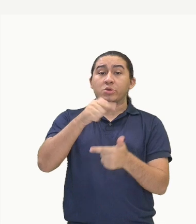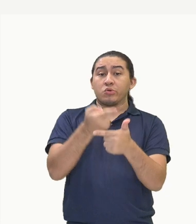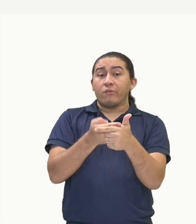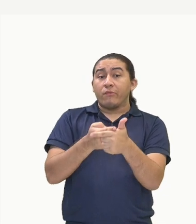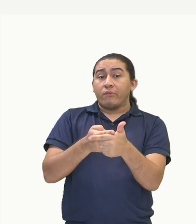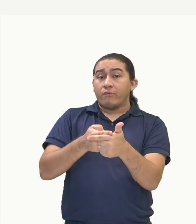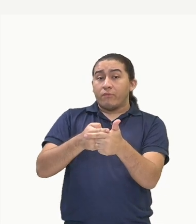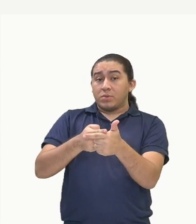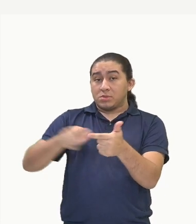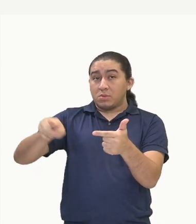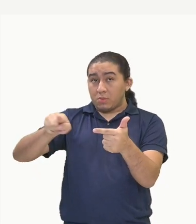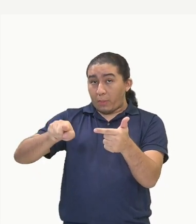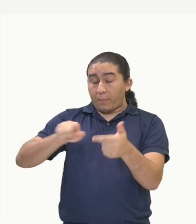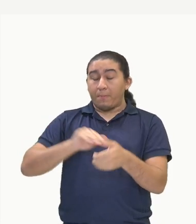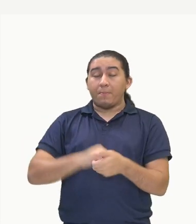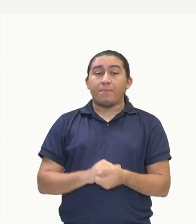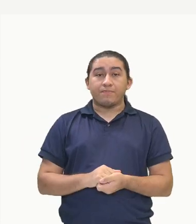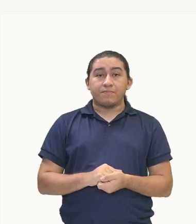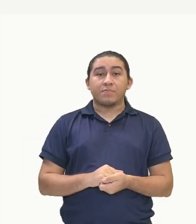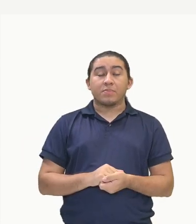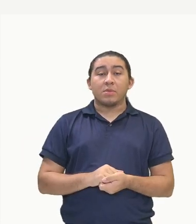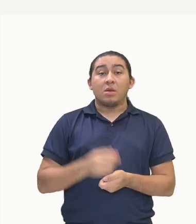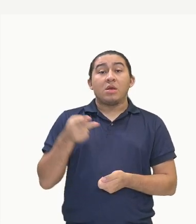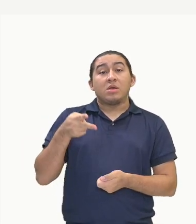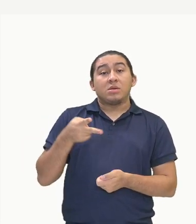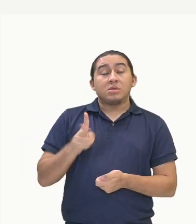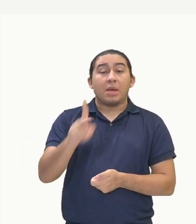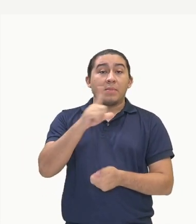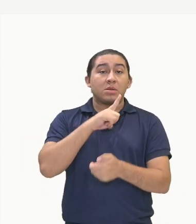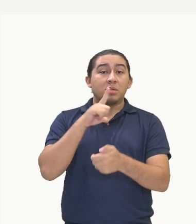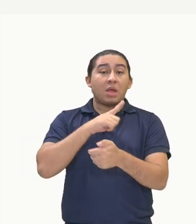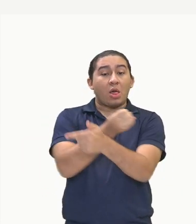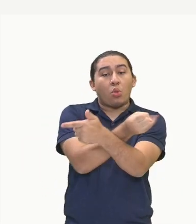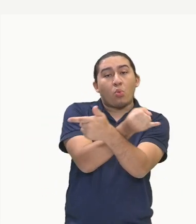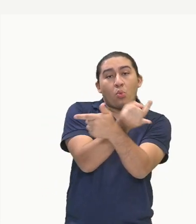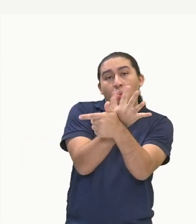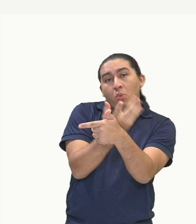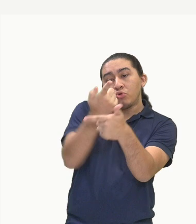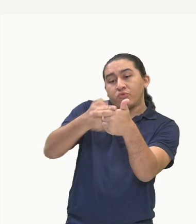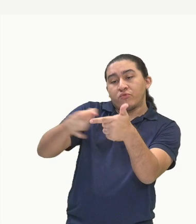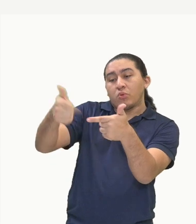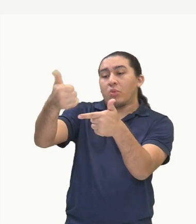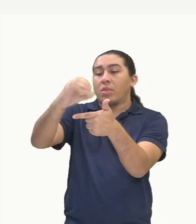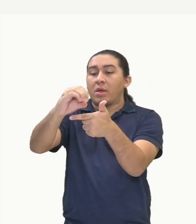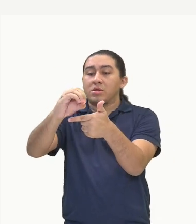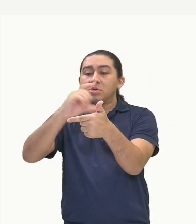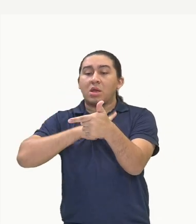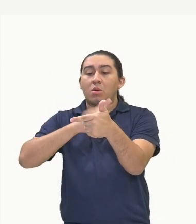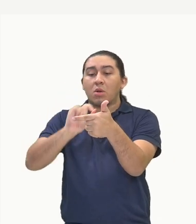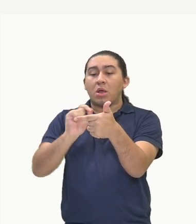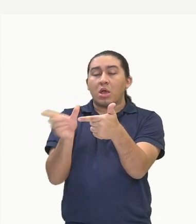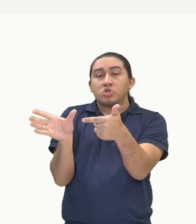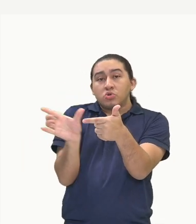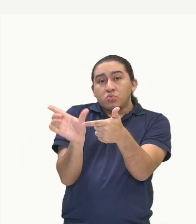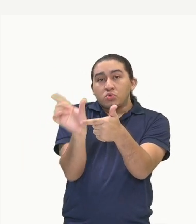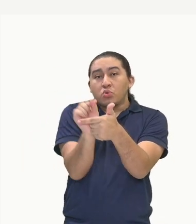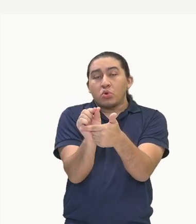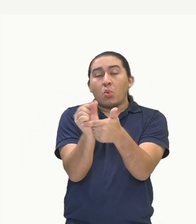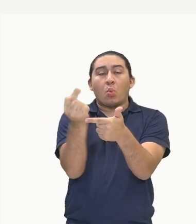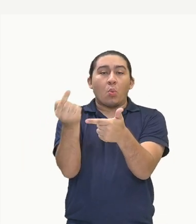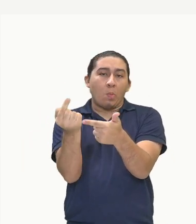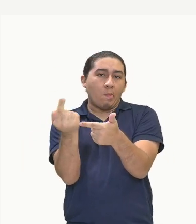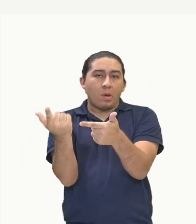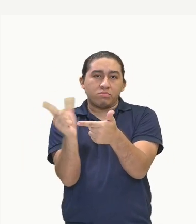Toda divisão por 10, o que você faz? Você diminui uma casa decimal. Divisão por 100, 2 casas